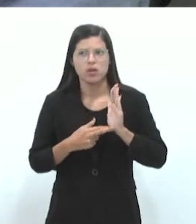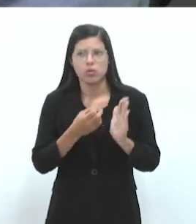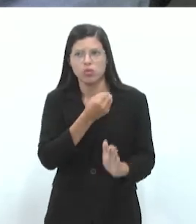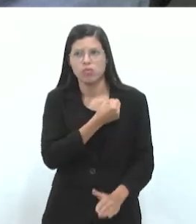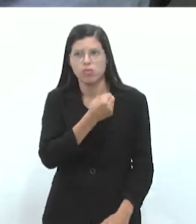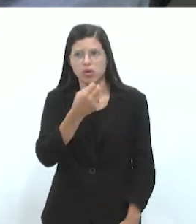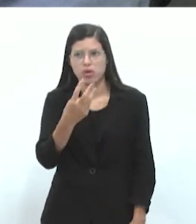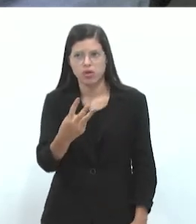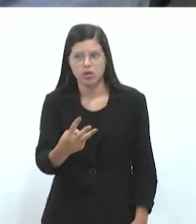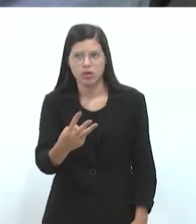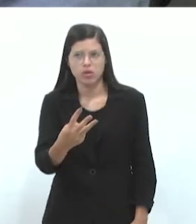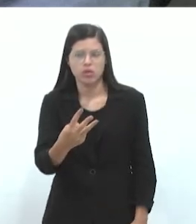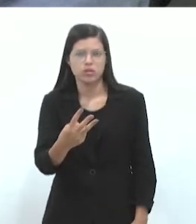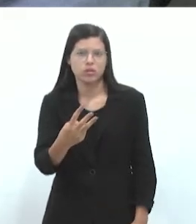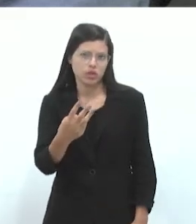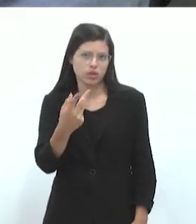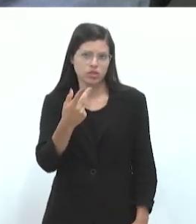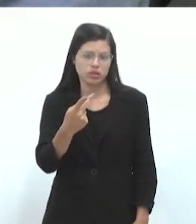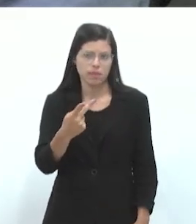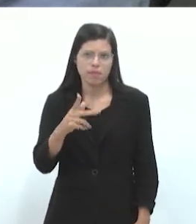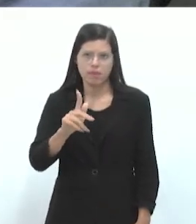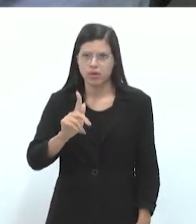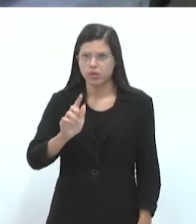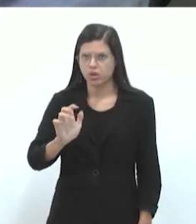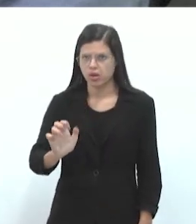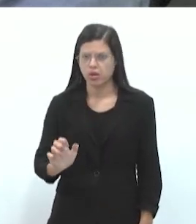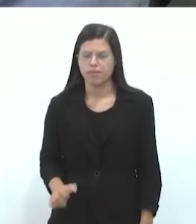3 desta douta PGE. Bom,